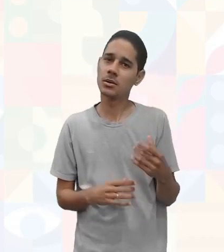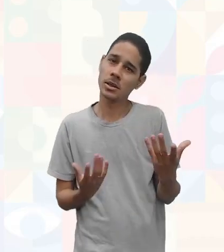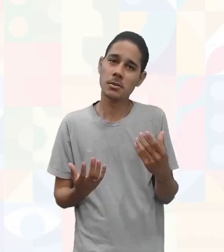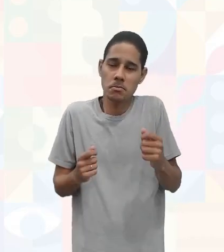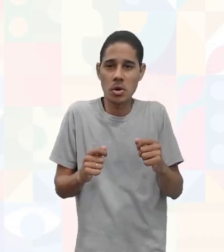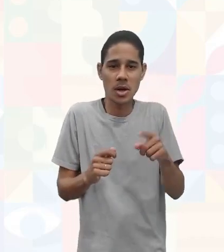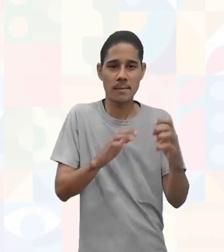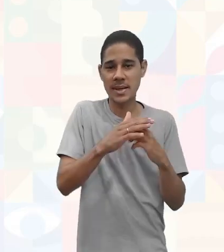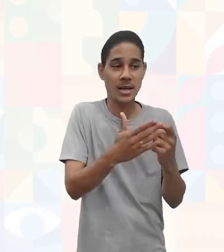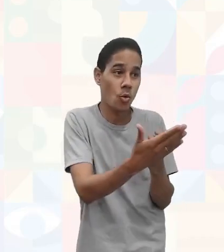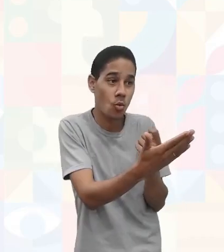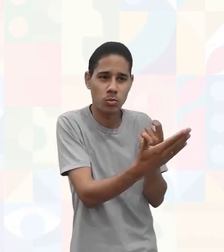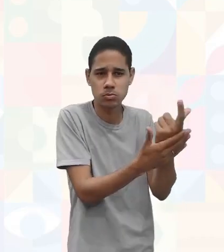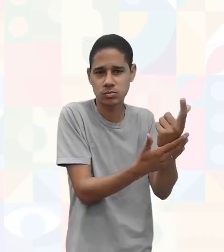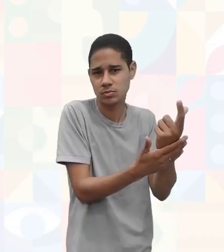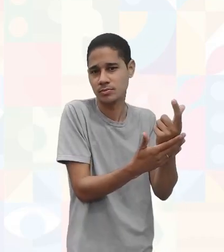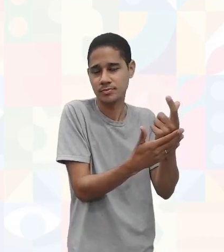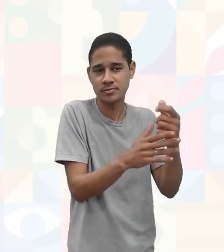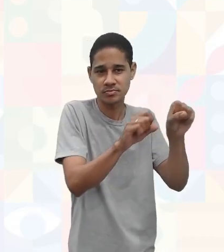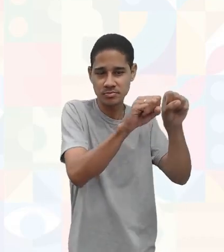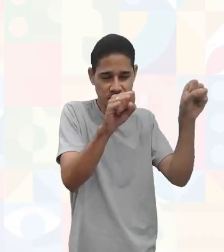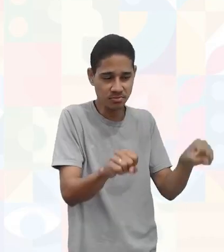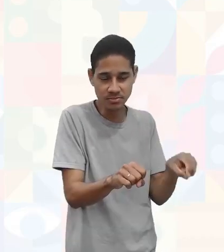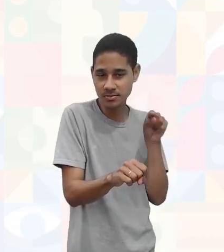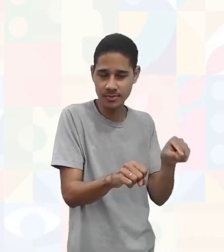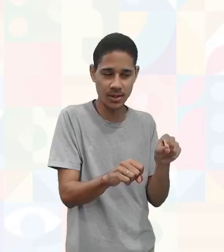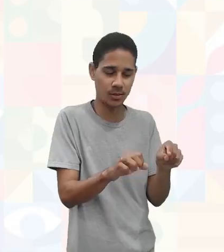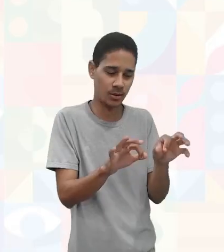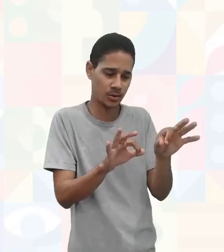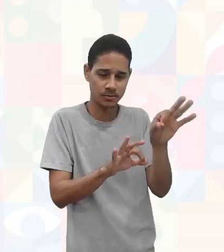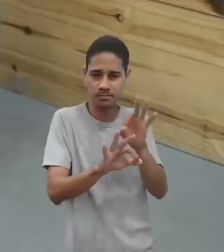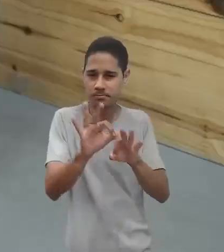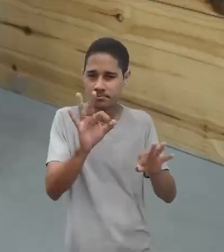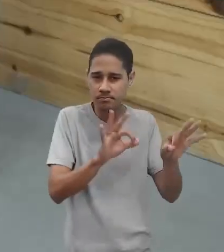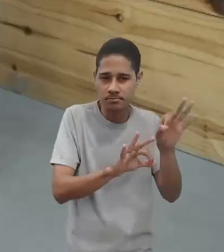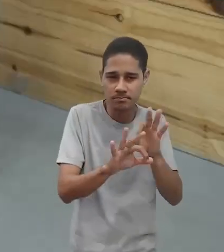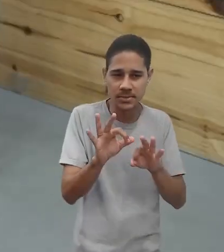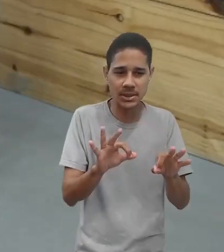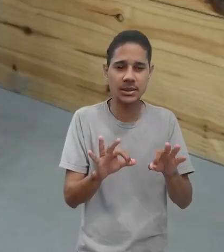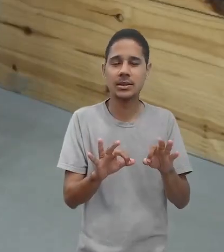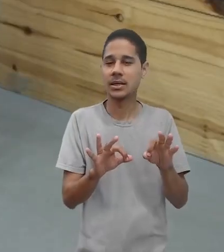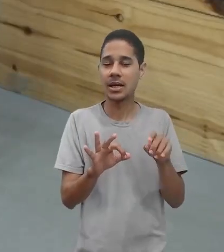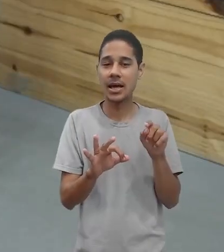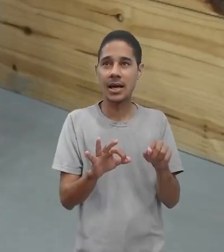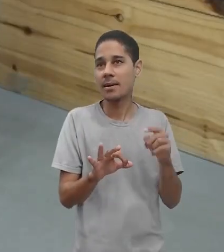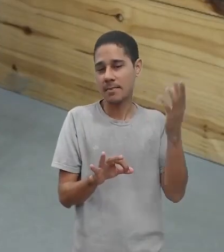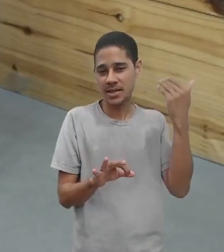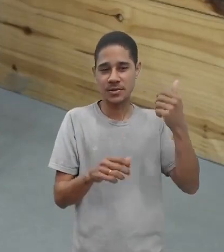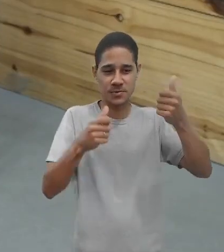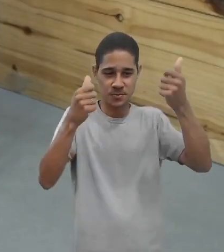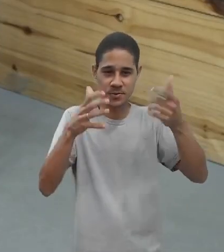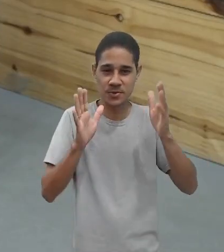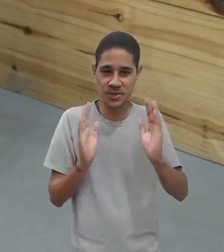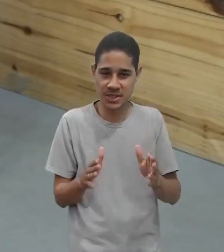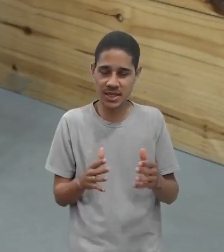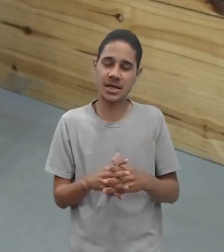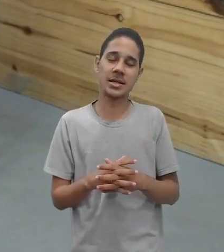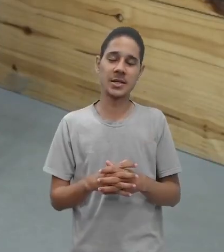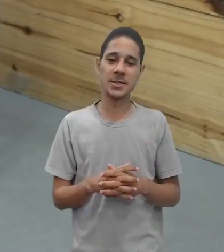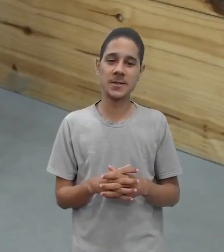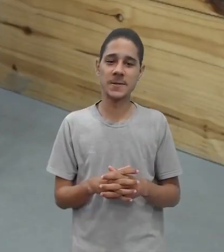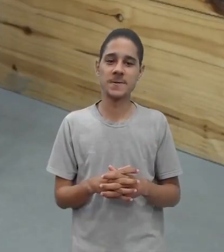sistema, customizar, como a gente falou, inclusive na aula que a gente tem que tratar sobre as questões